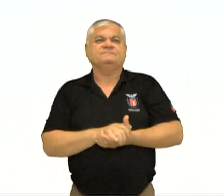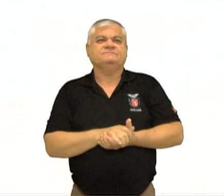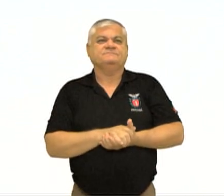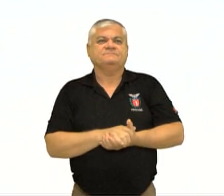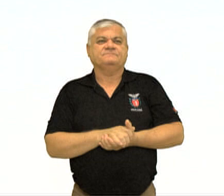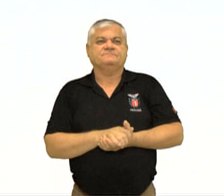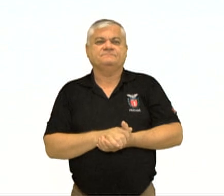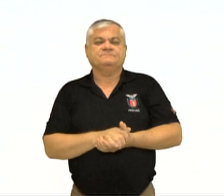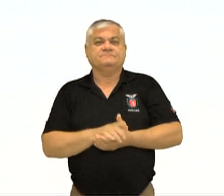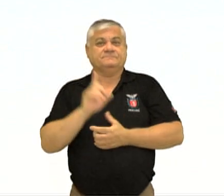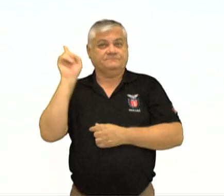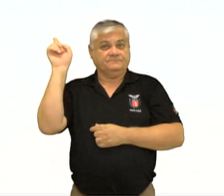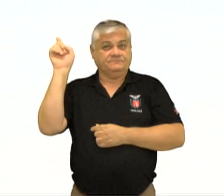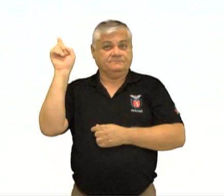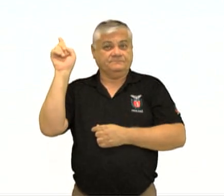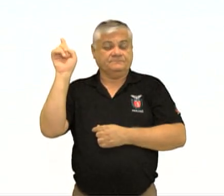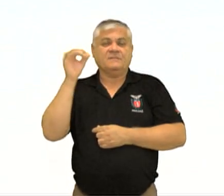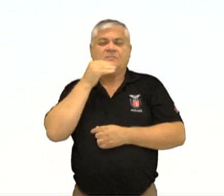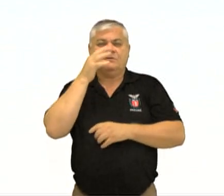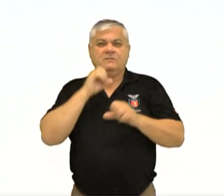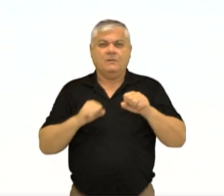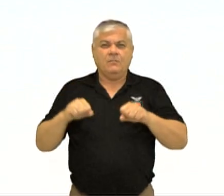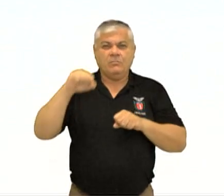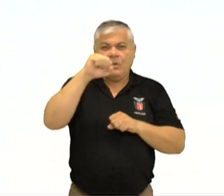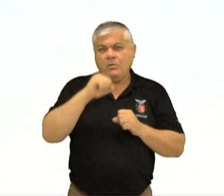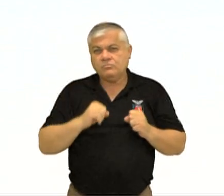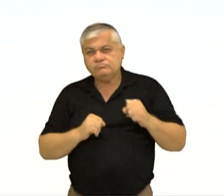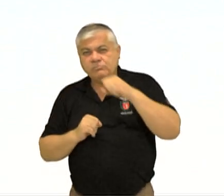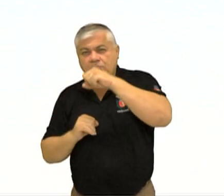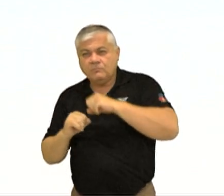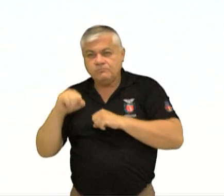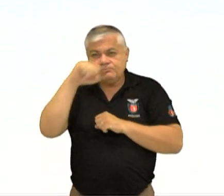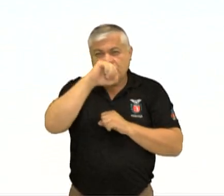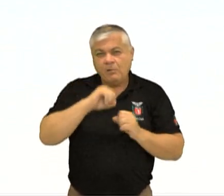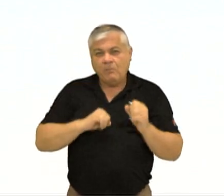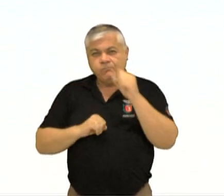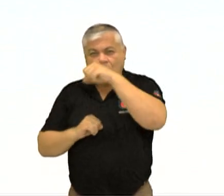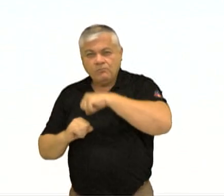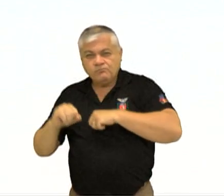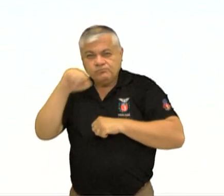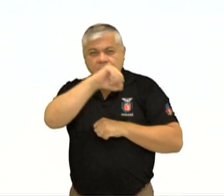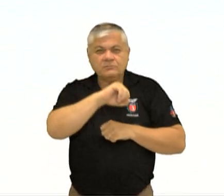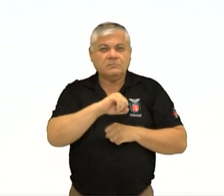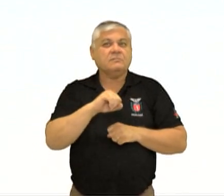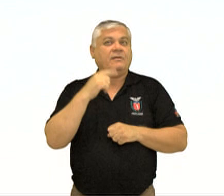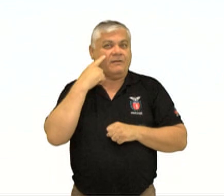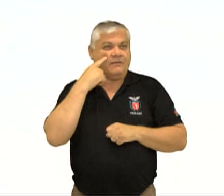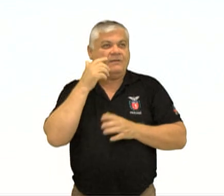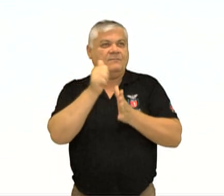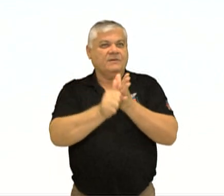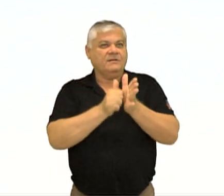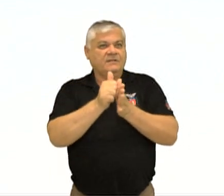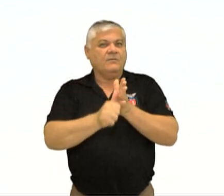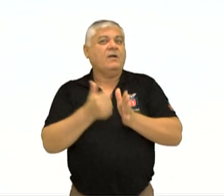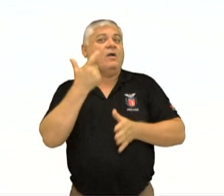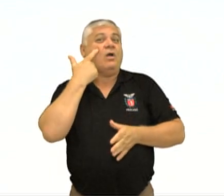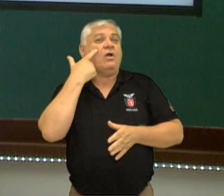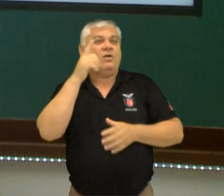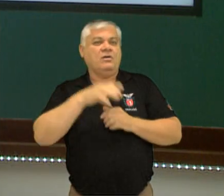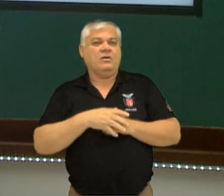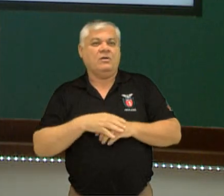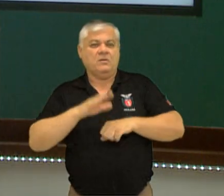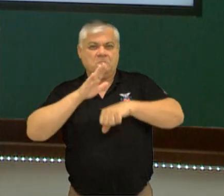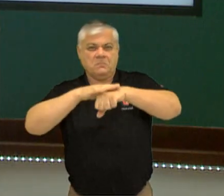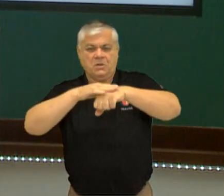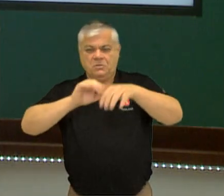Outra situação, soco. Cara, mão de pedra, Paranaguá. Veja aqui, ó, para o cara ter uma mão